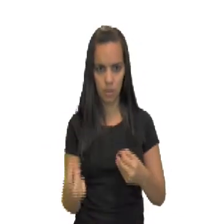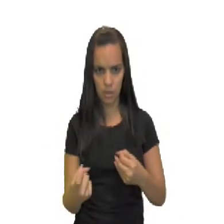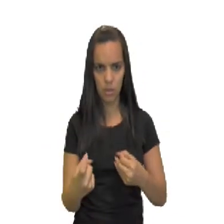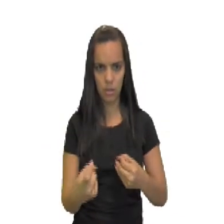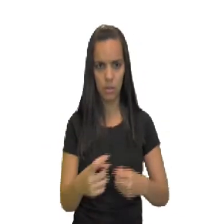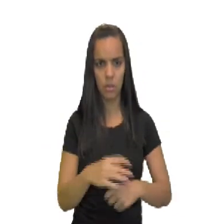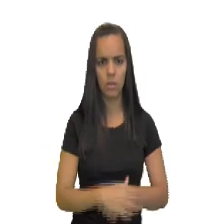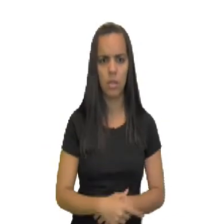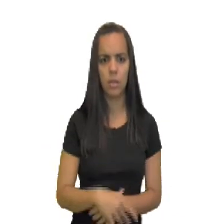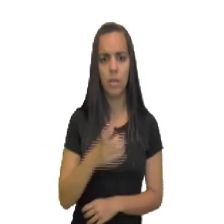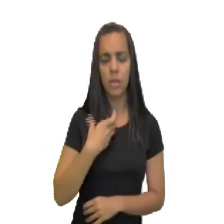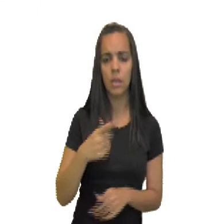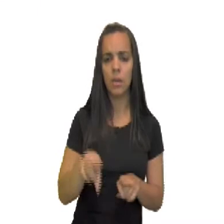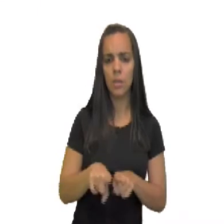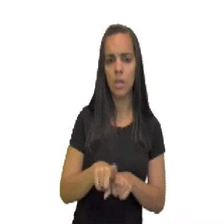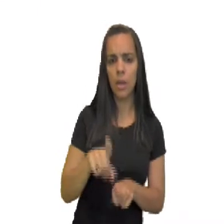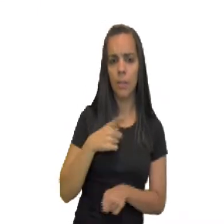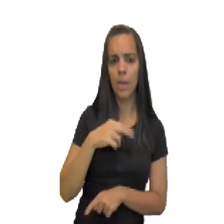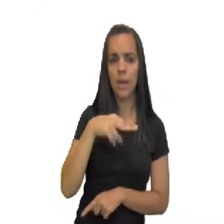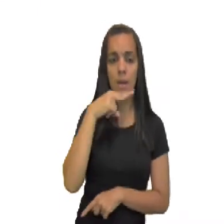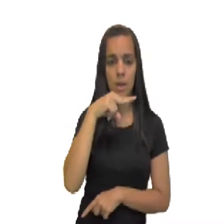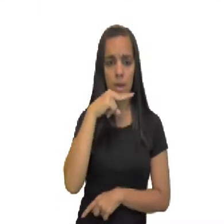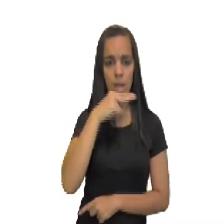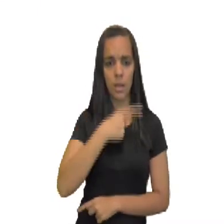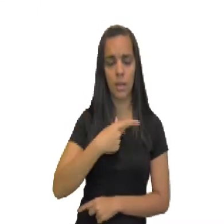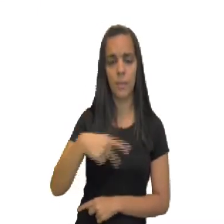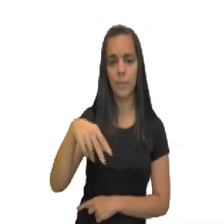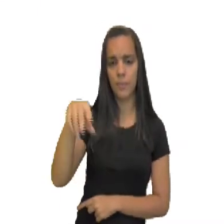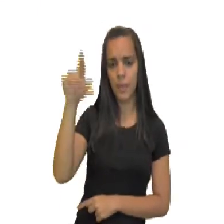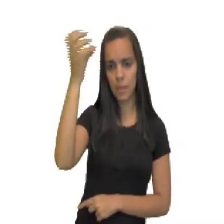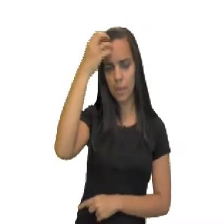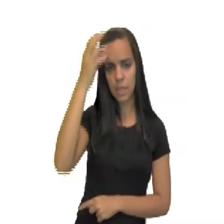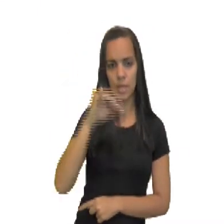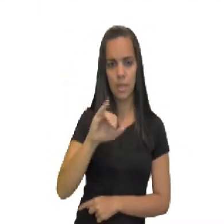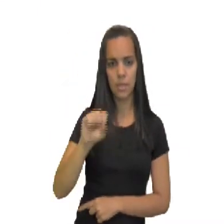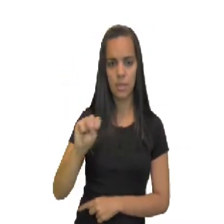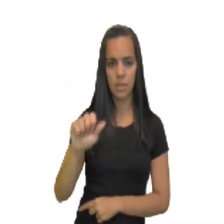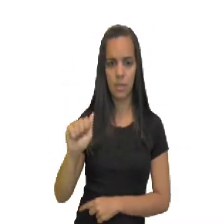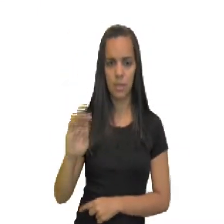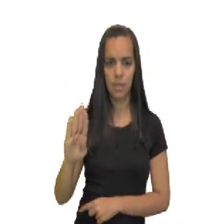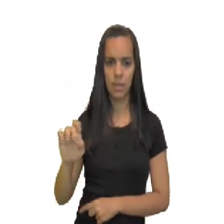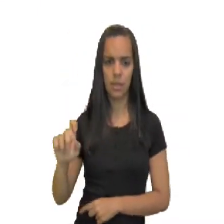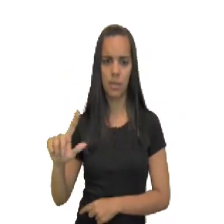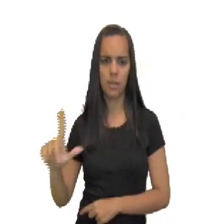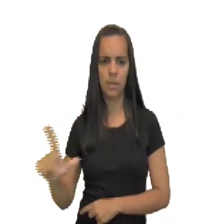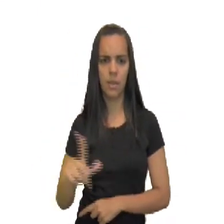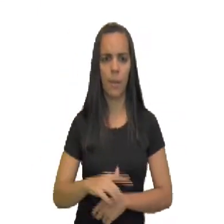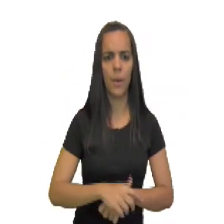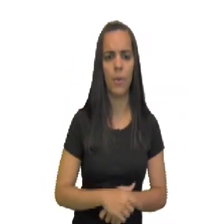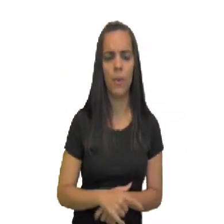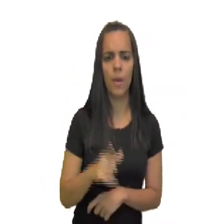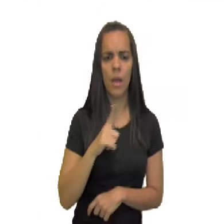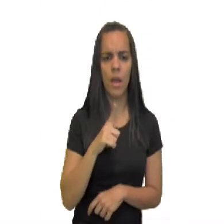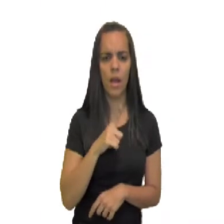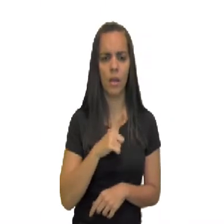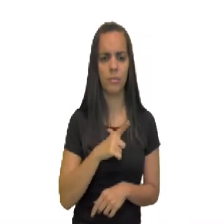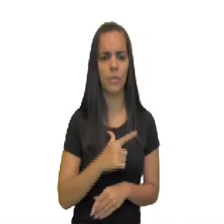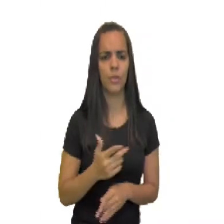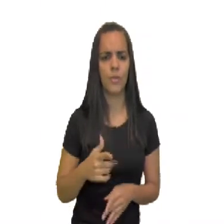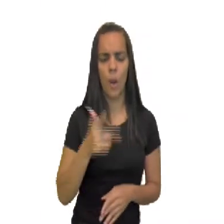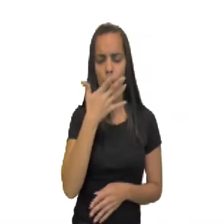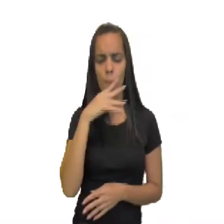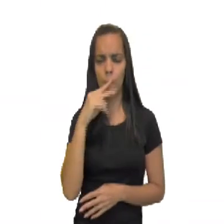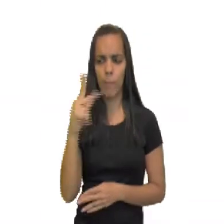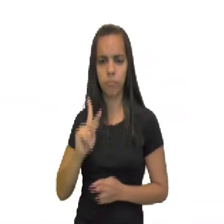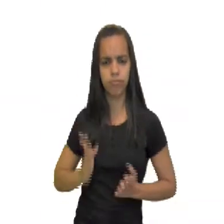a princesa Isabel. A princesa serviu 3 vezes como regente do Império, enquanto seu pai